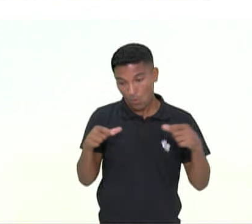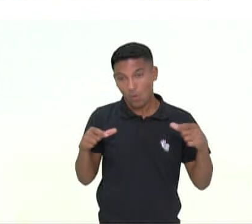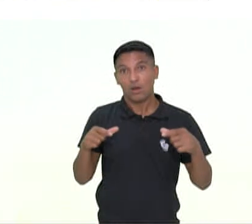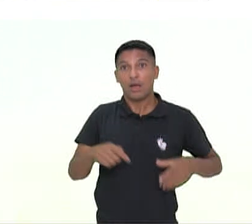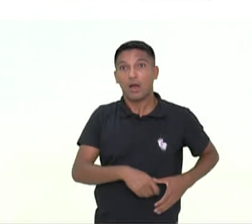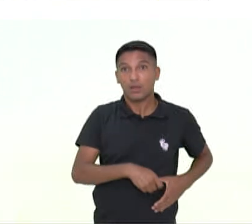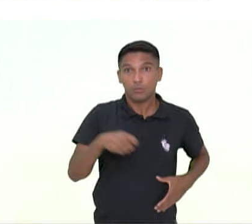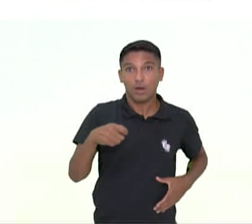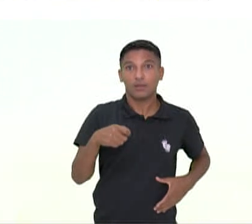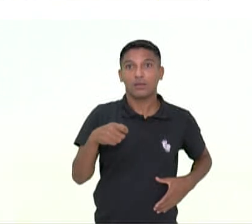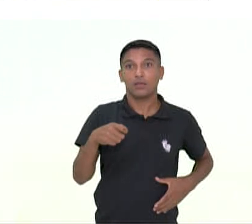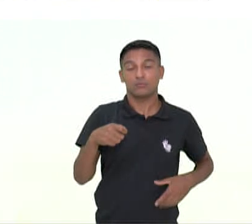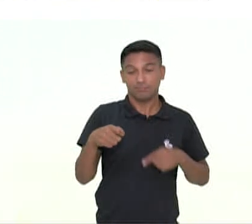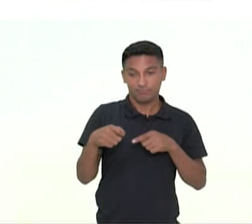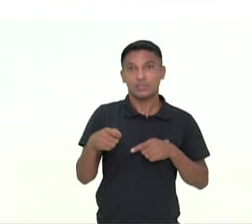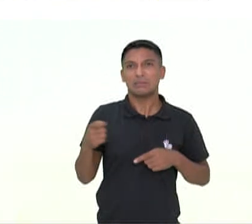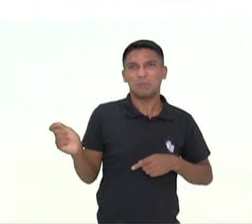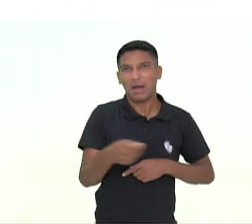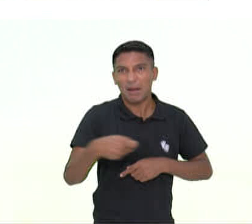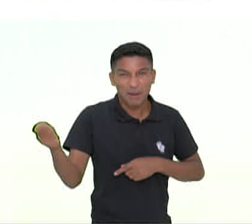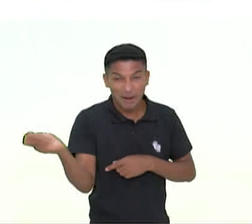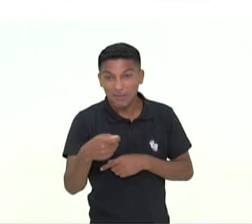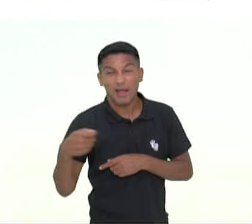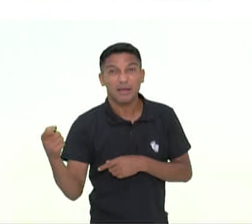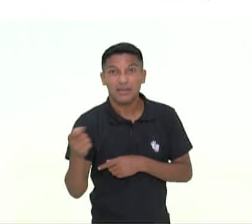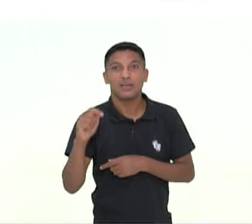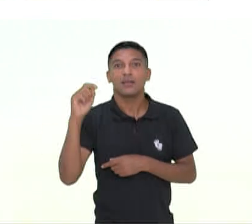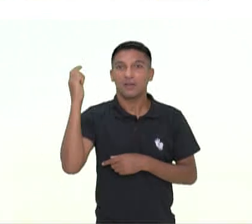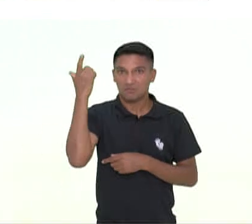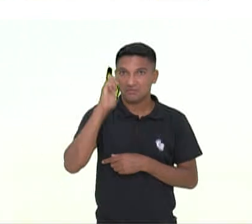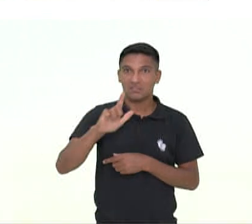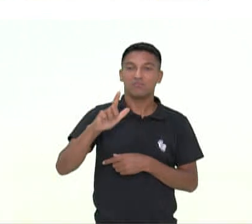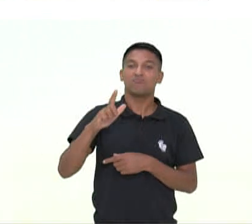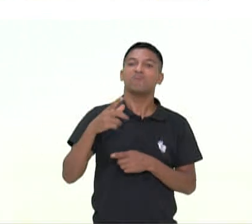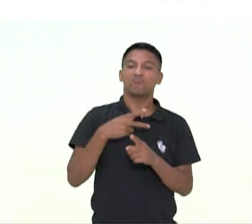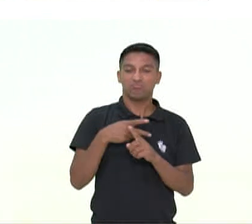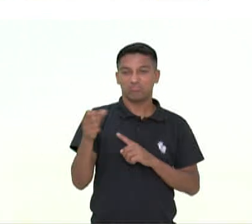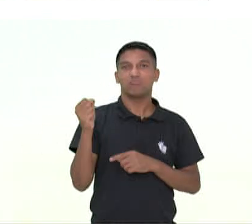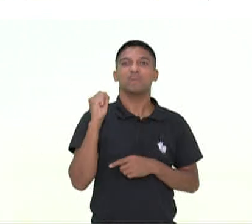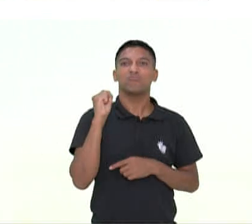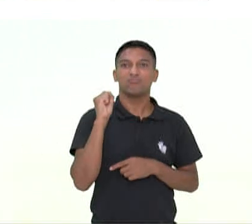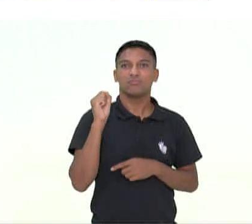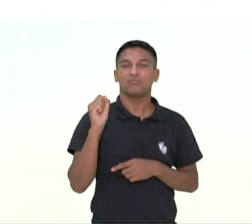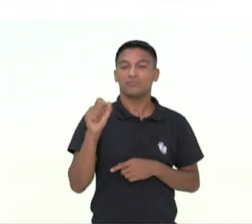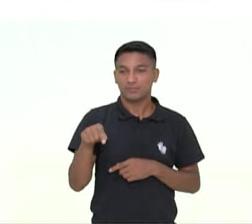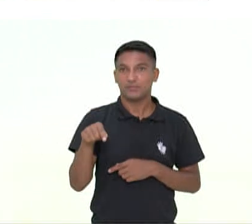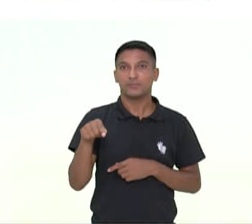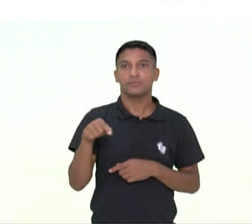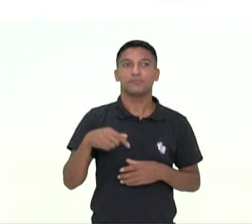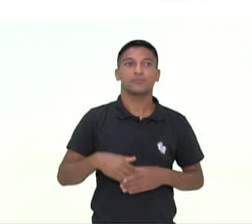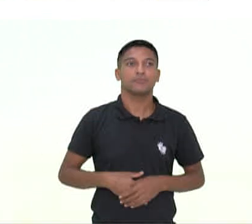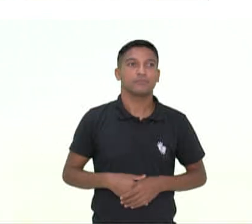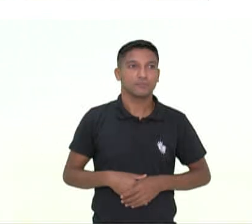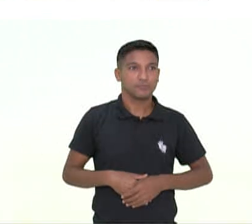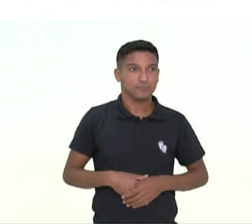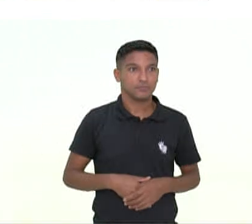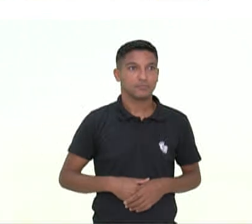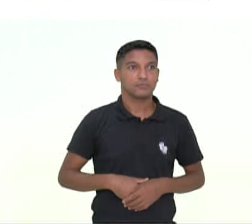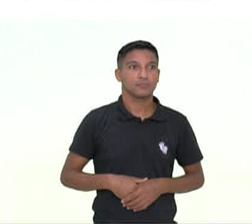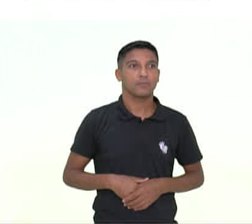arma oficial do legionário Romano mais tá Os Gladiadores no Circus espalhados por toda a Europa